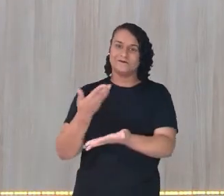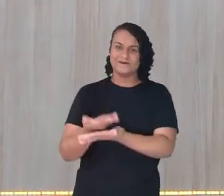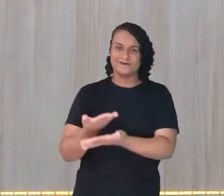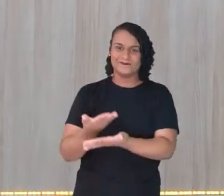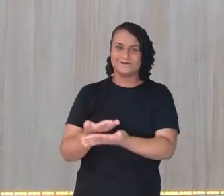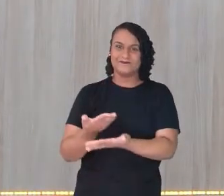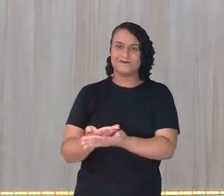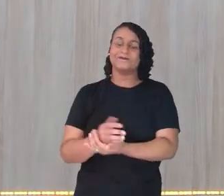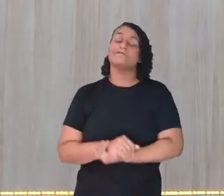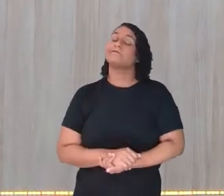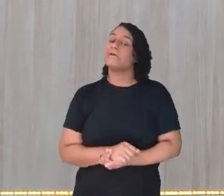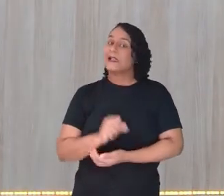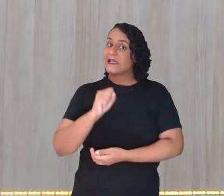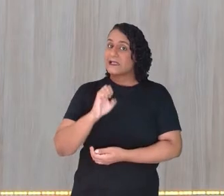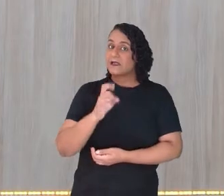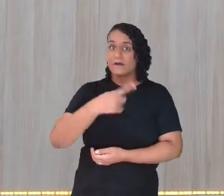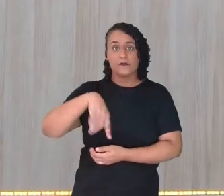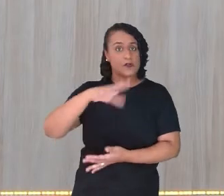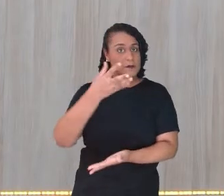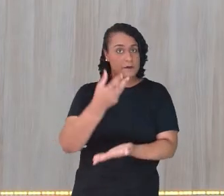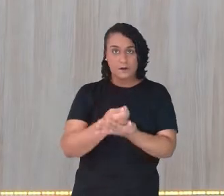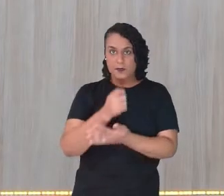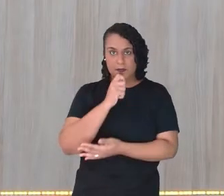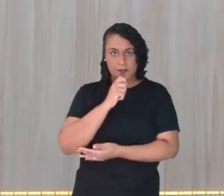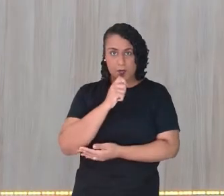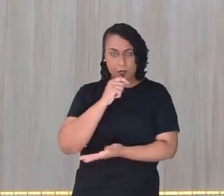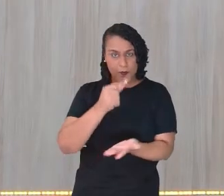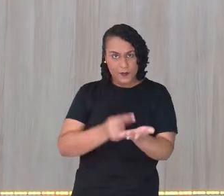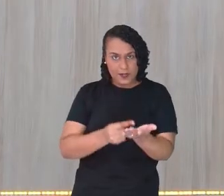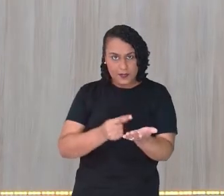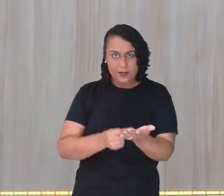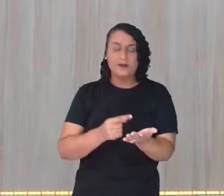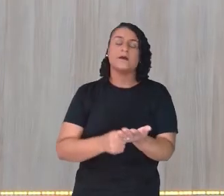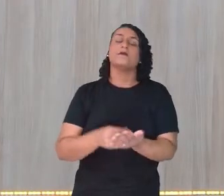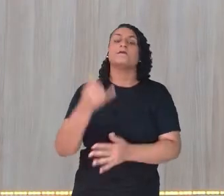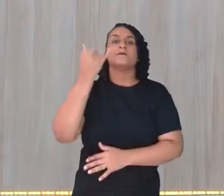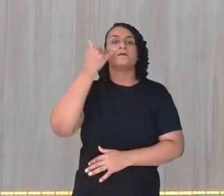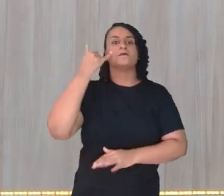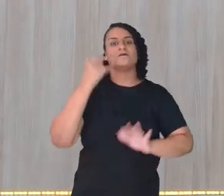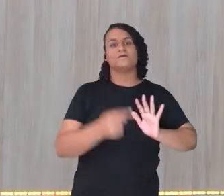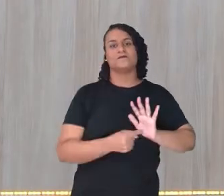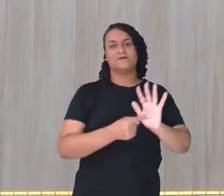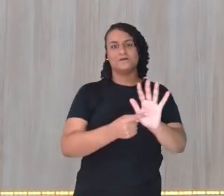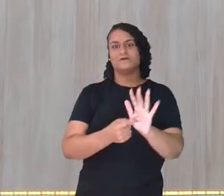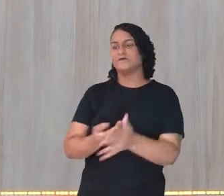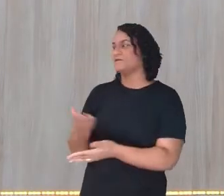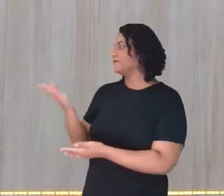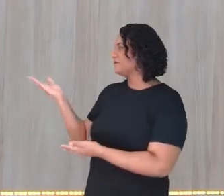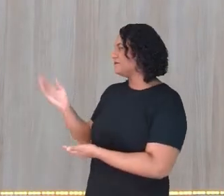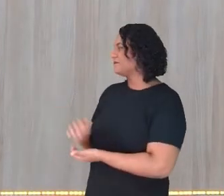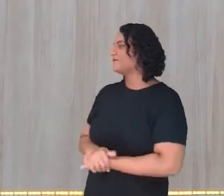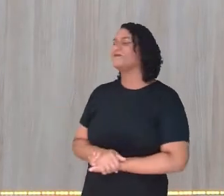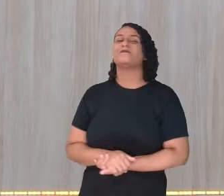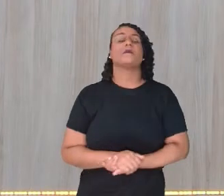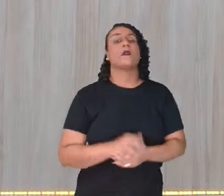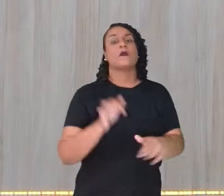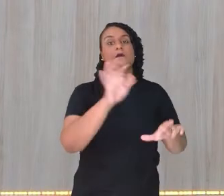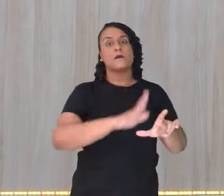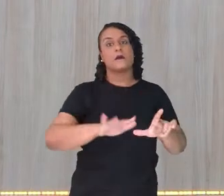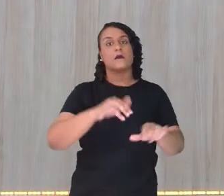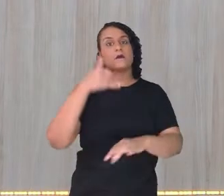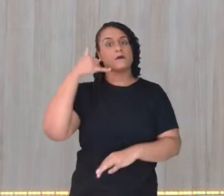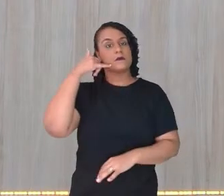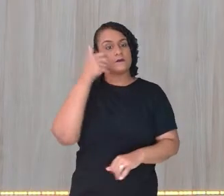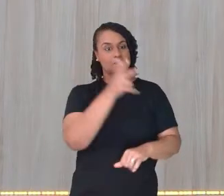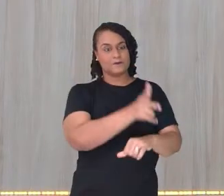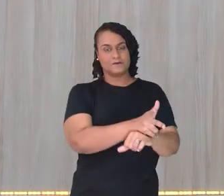Então, para aqueles que ainda não baixaram o aplicativo, né, Billy vai colocar aí para a gente, ó, 2 QR Codes, onde vocês vão